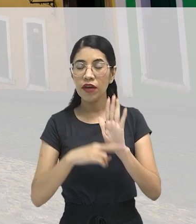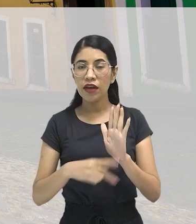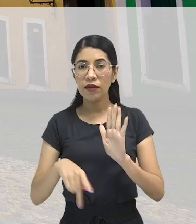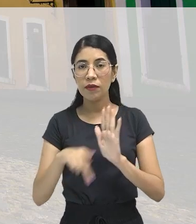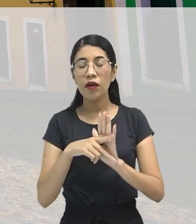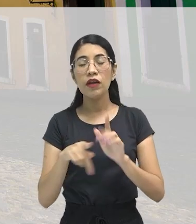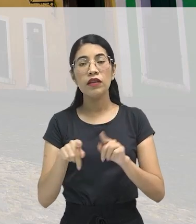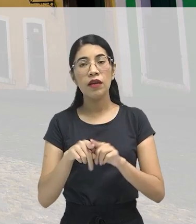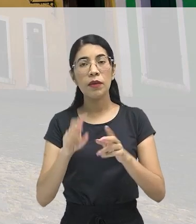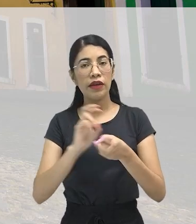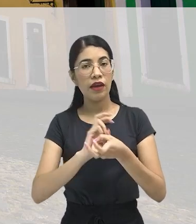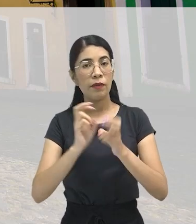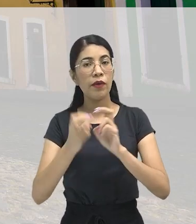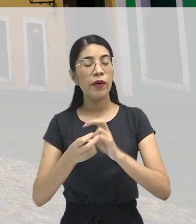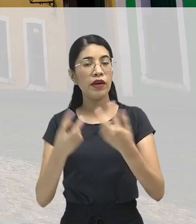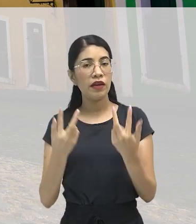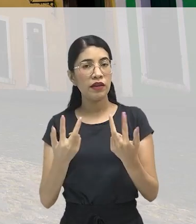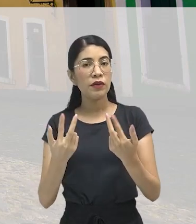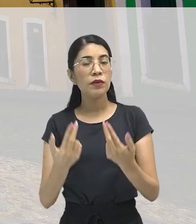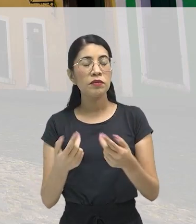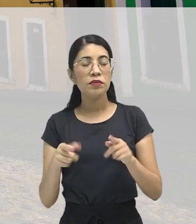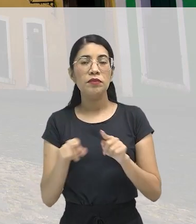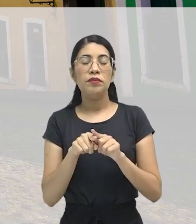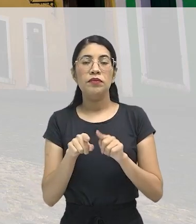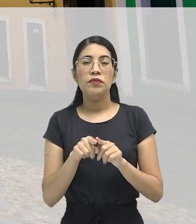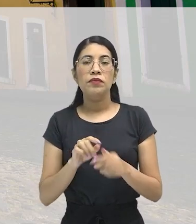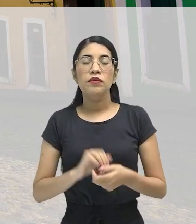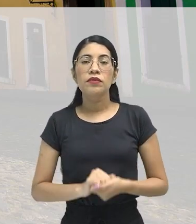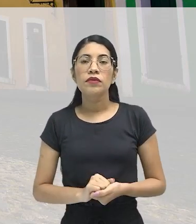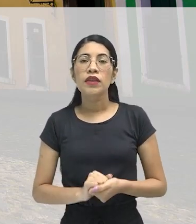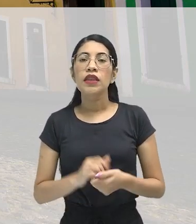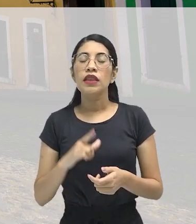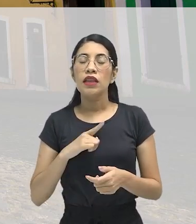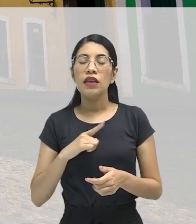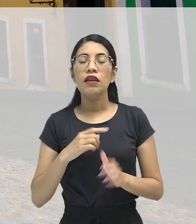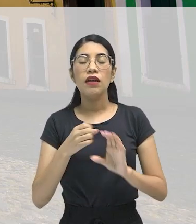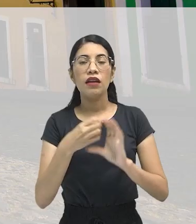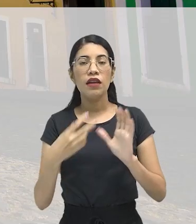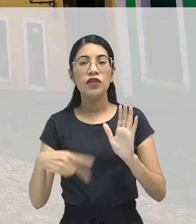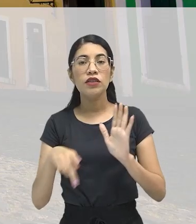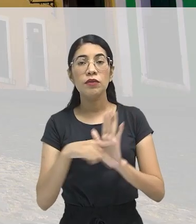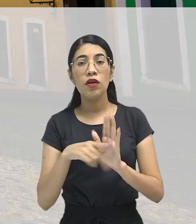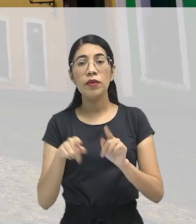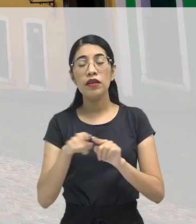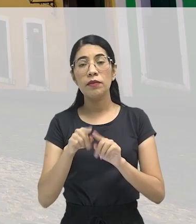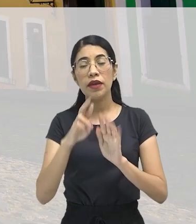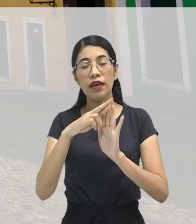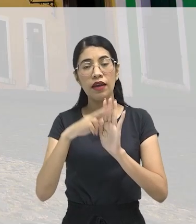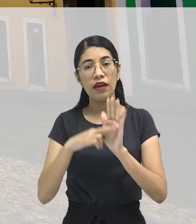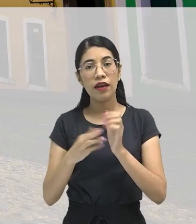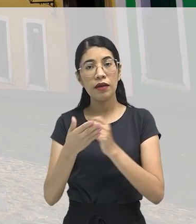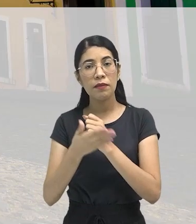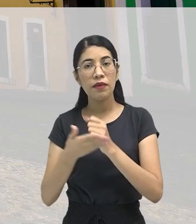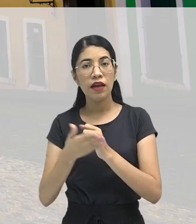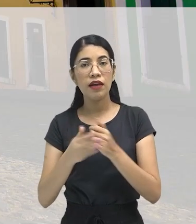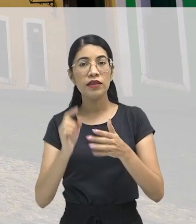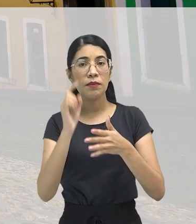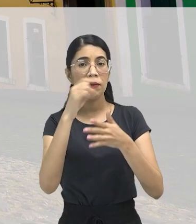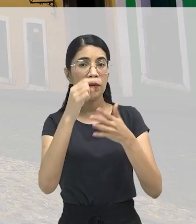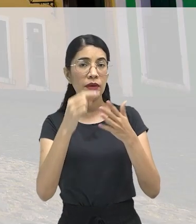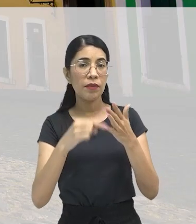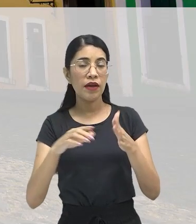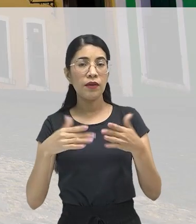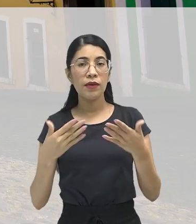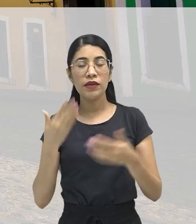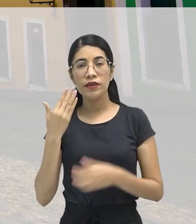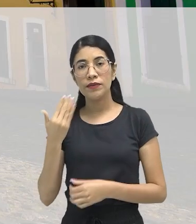com a capoeira não é diferente. Tem algumas características, algumas regras básicas. Vamos ver quais são elas?